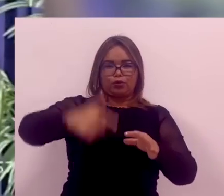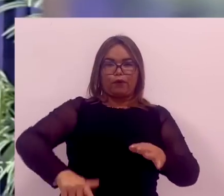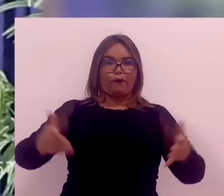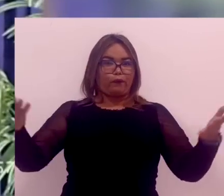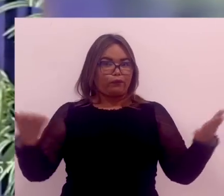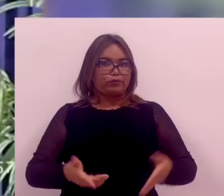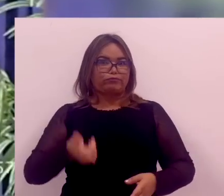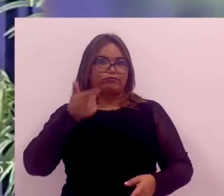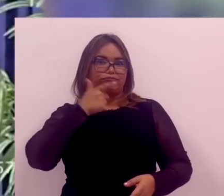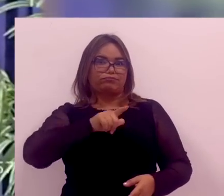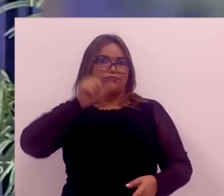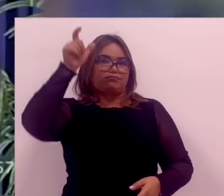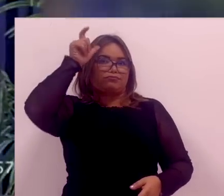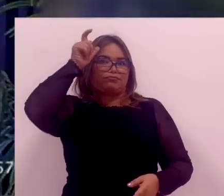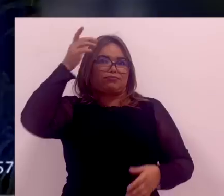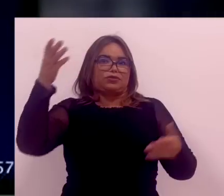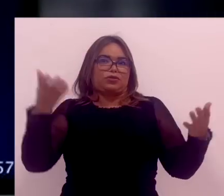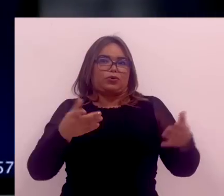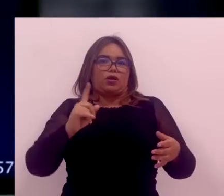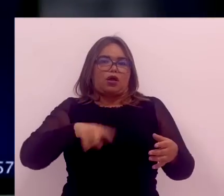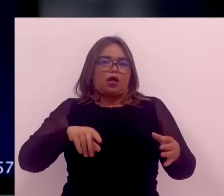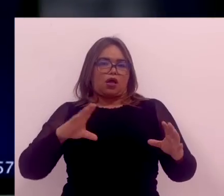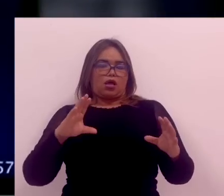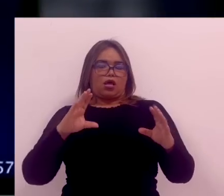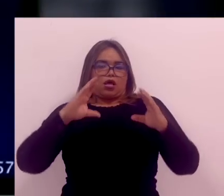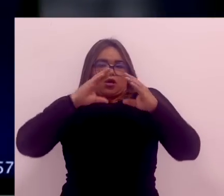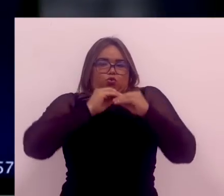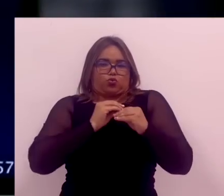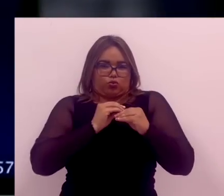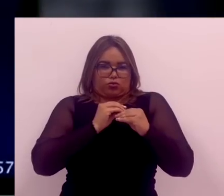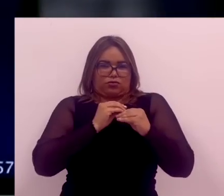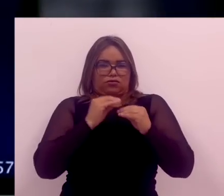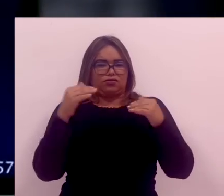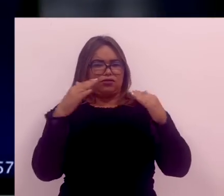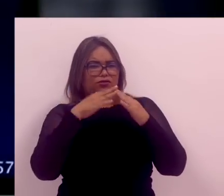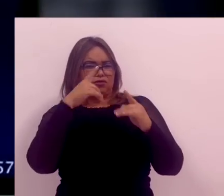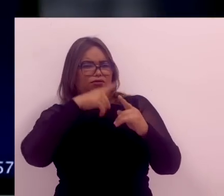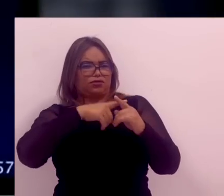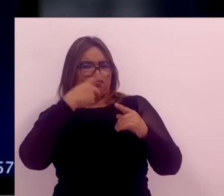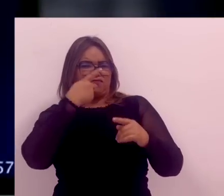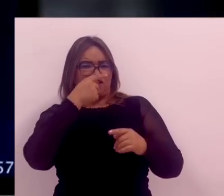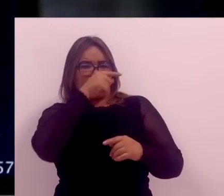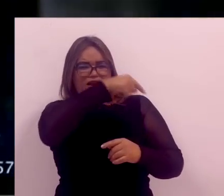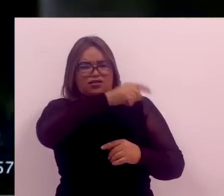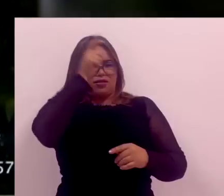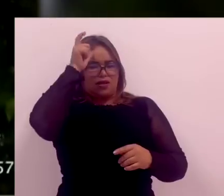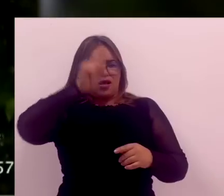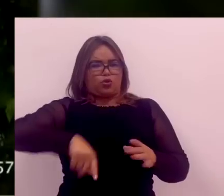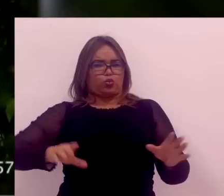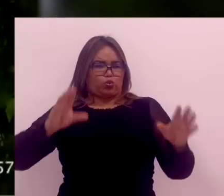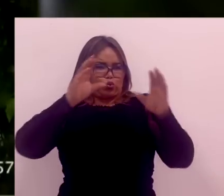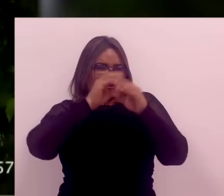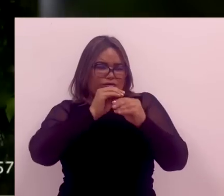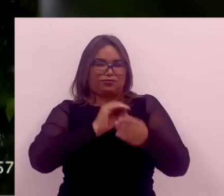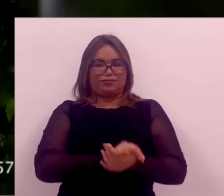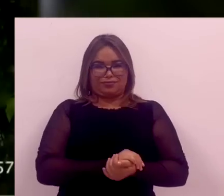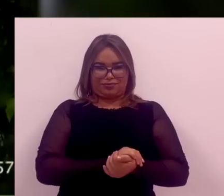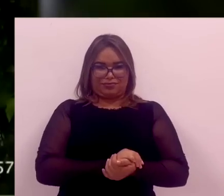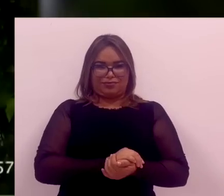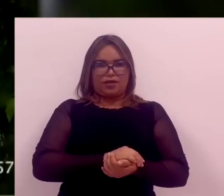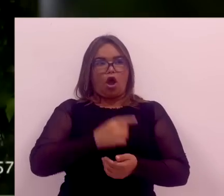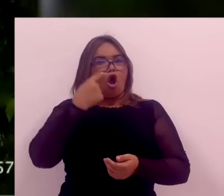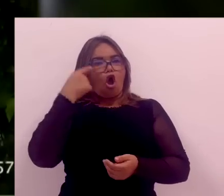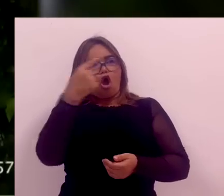anos para juntá-los de novo. E ele está conseguindo. O diabo é agora chamado de escuridão pela igreja. Preste atenção